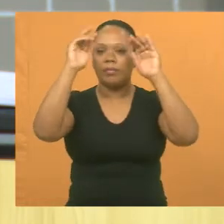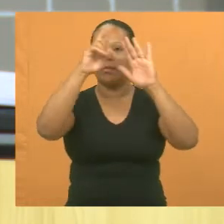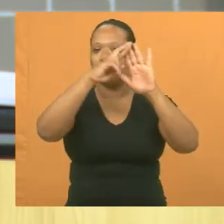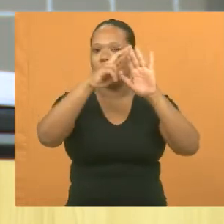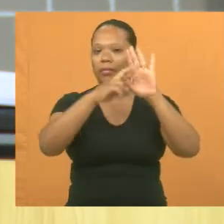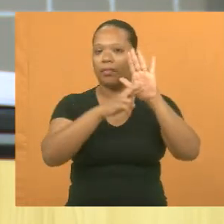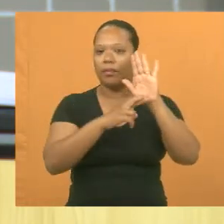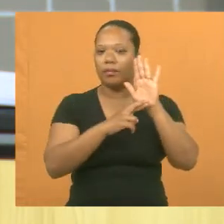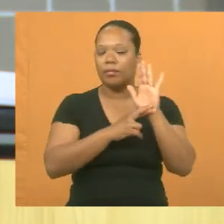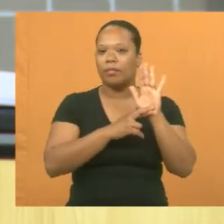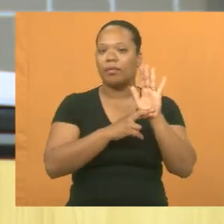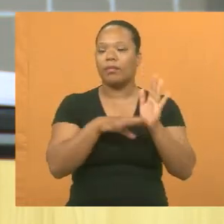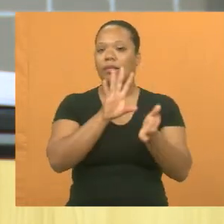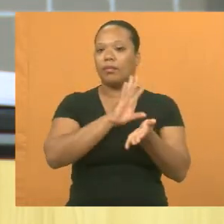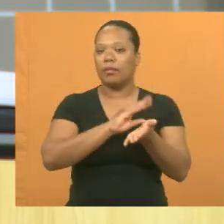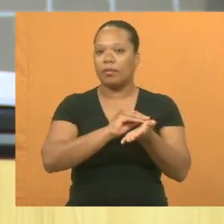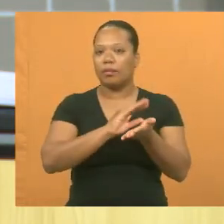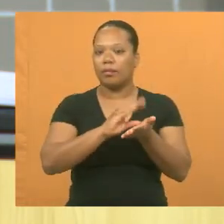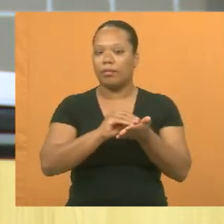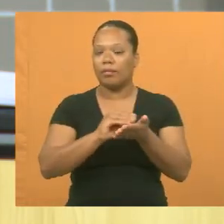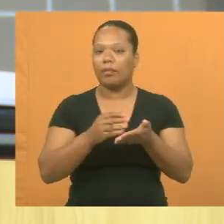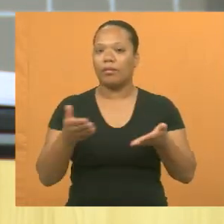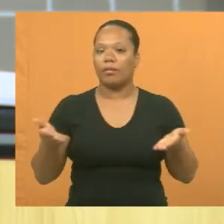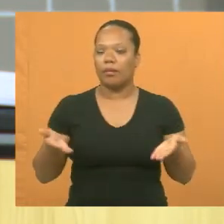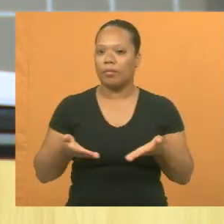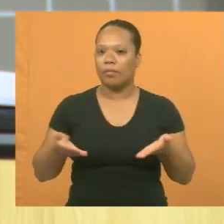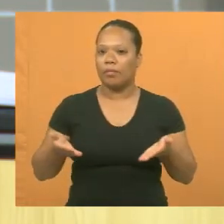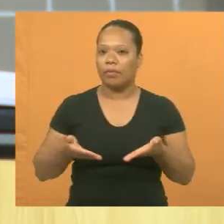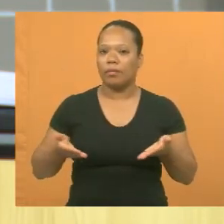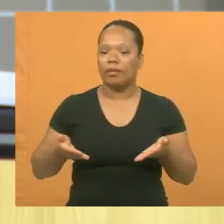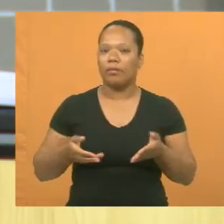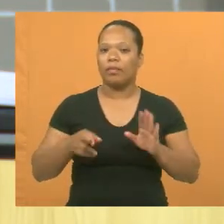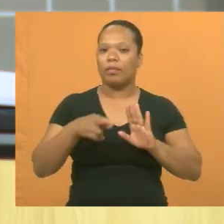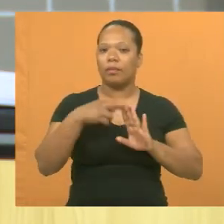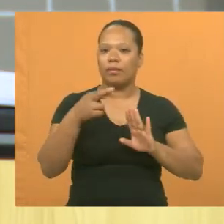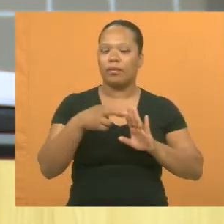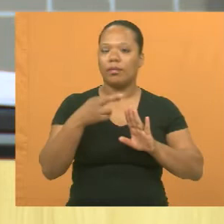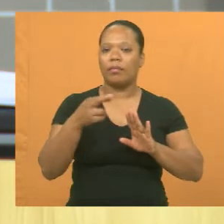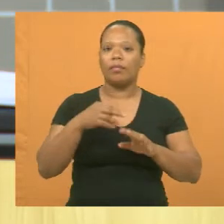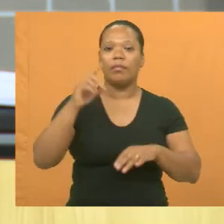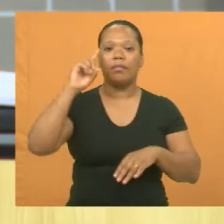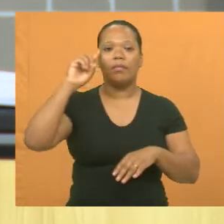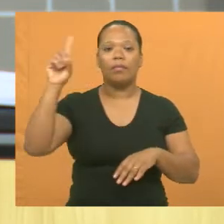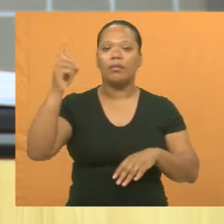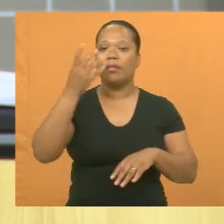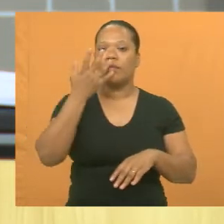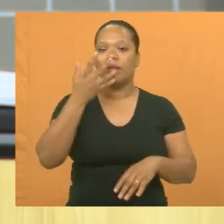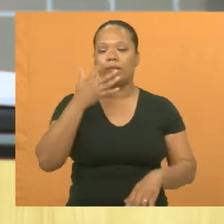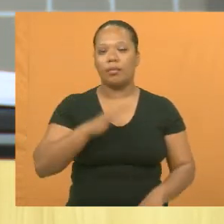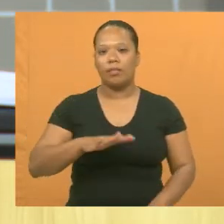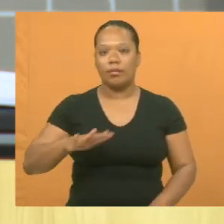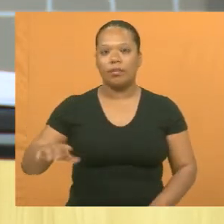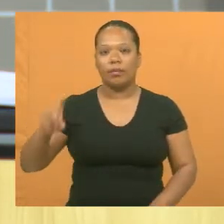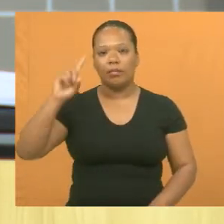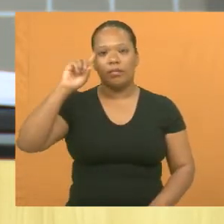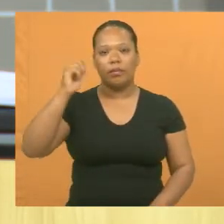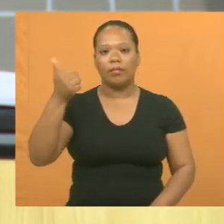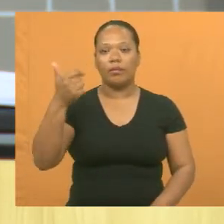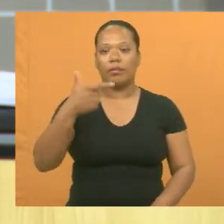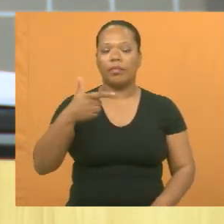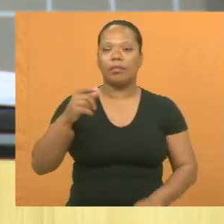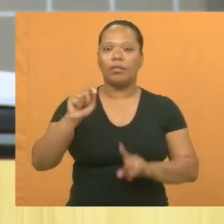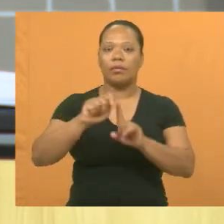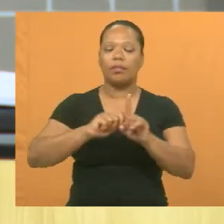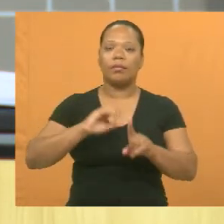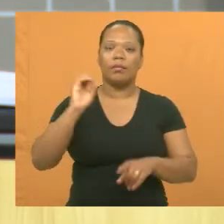regimentais, seja constado na ata dos trabalhos dessa sessão o registro do transcurso do Dia das Crianças, 12 de outubro. Ao